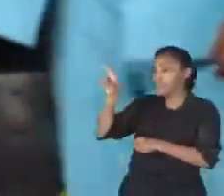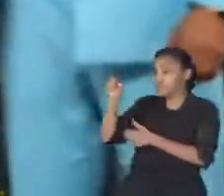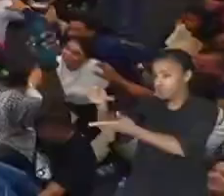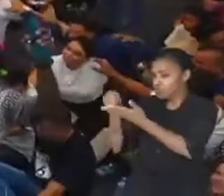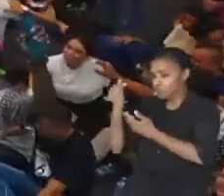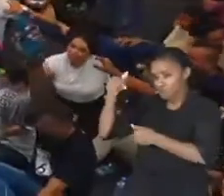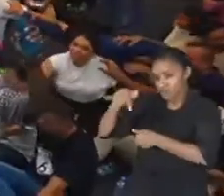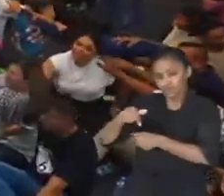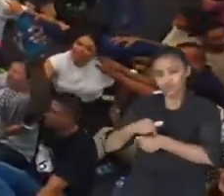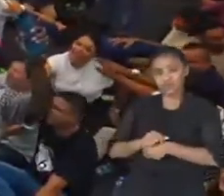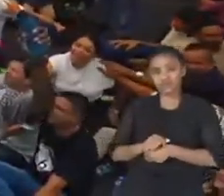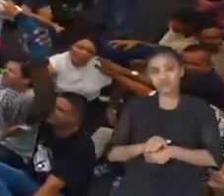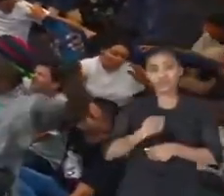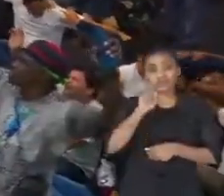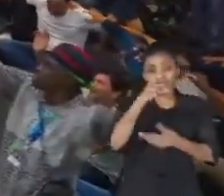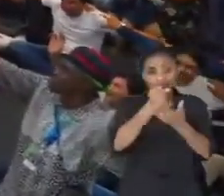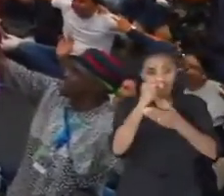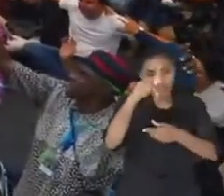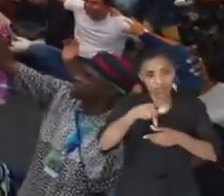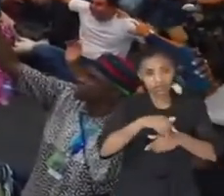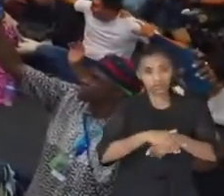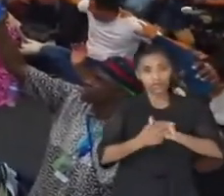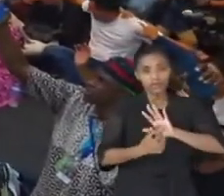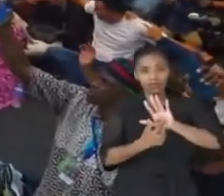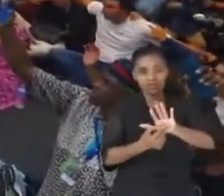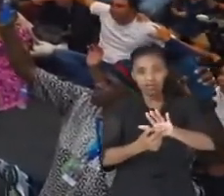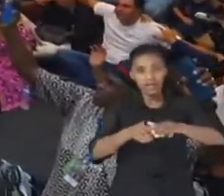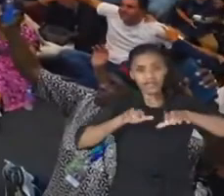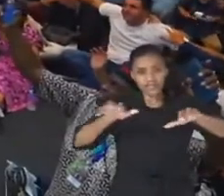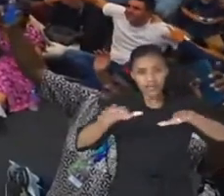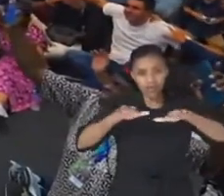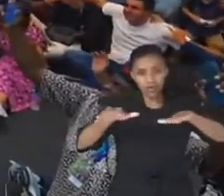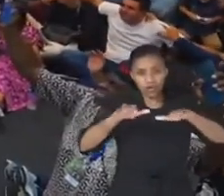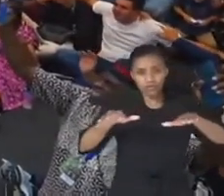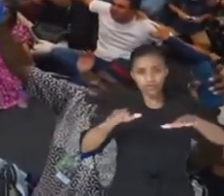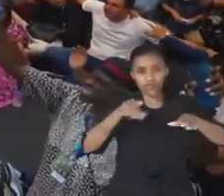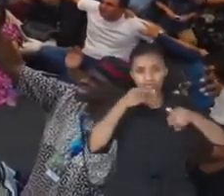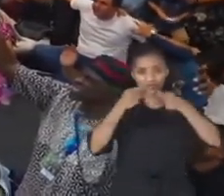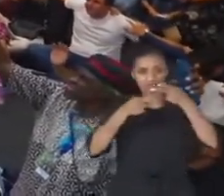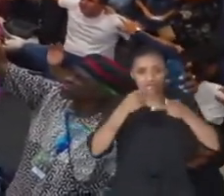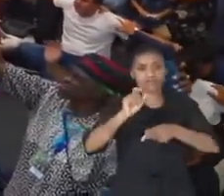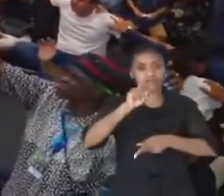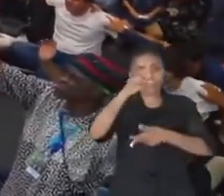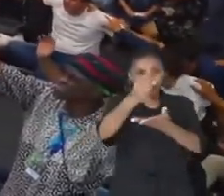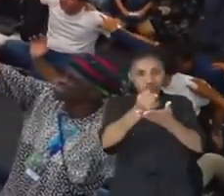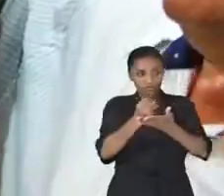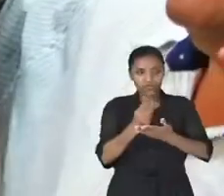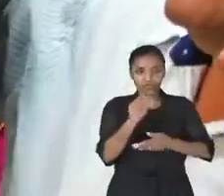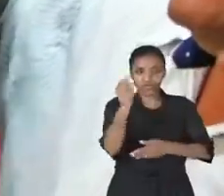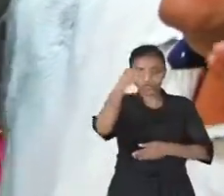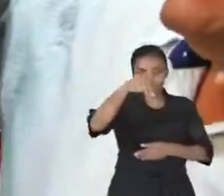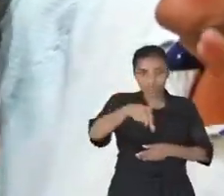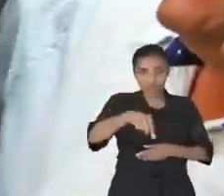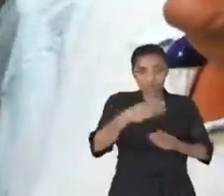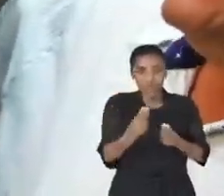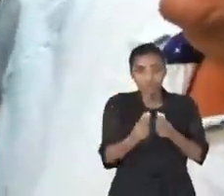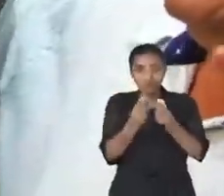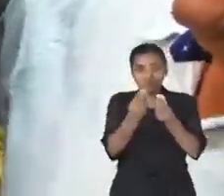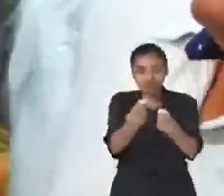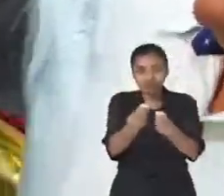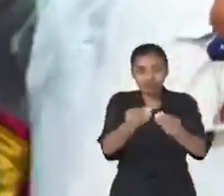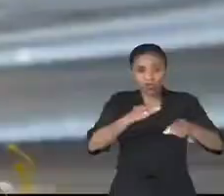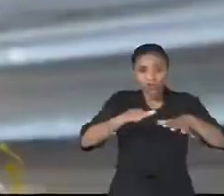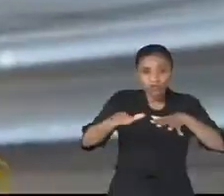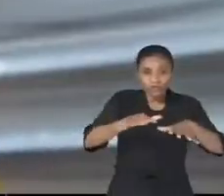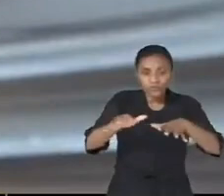aqui para isso. Sacode, diga, para isso. Deus te trouxe aqui para te dar um sacode